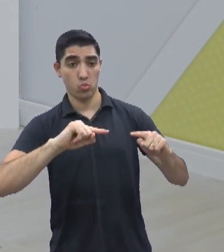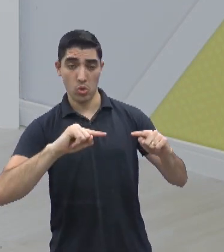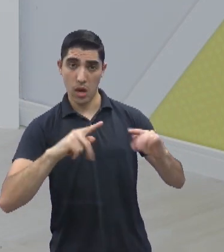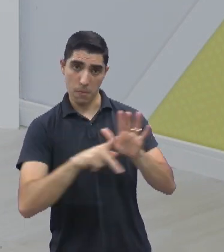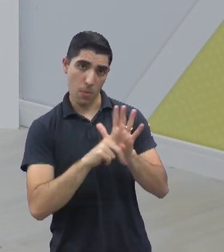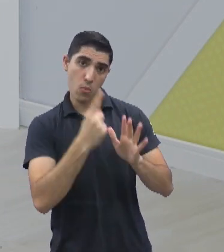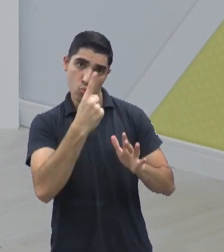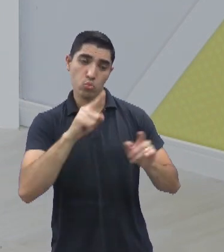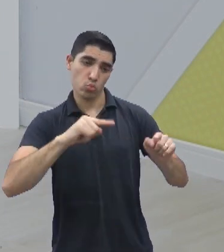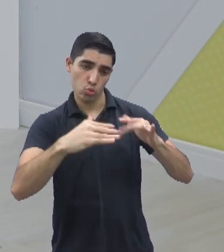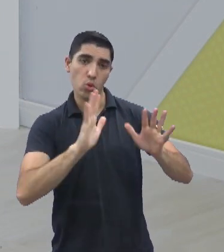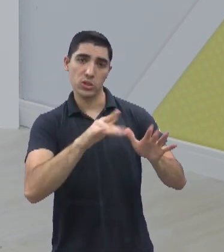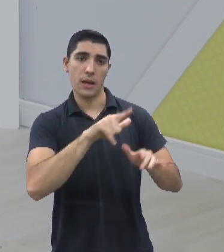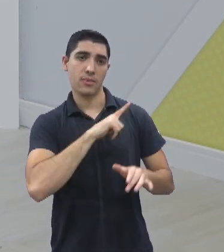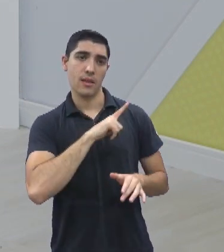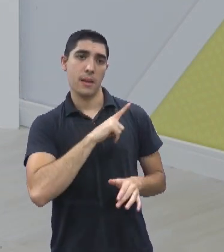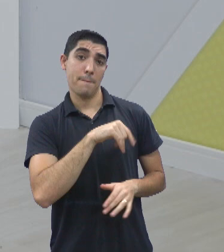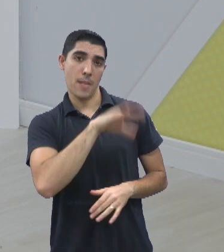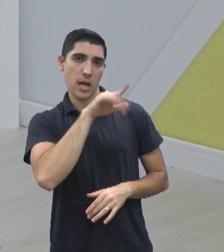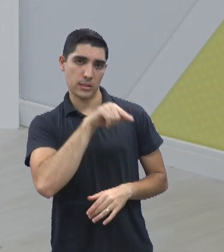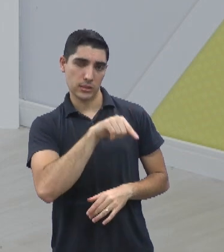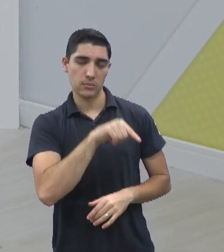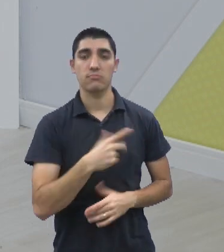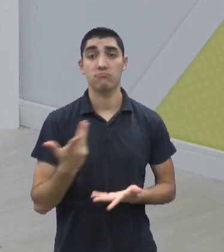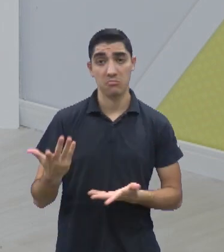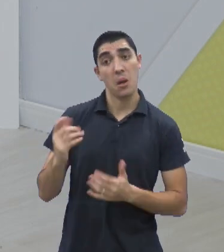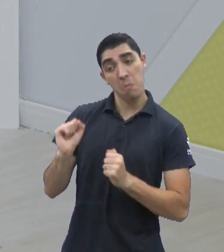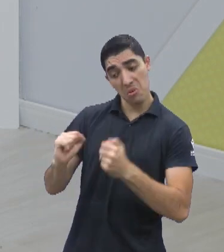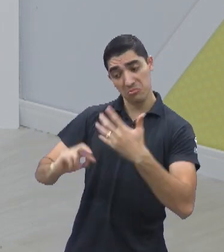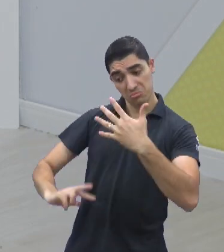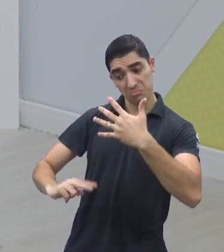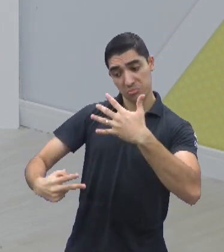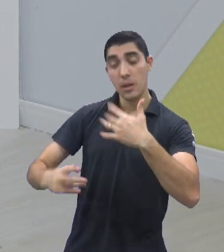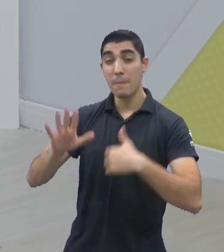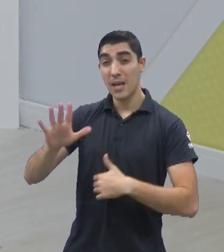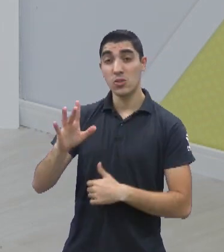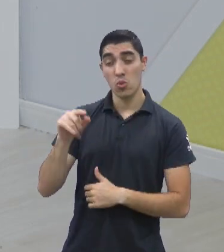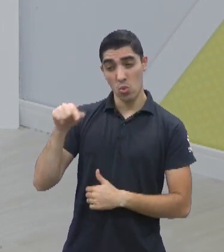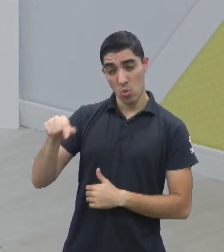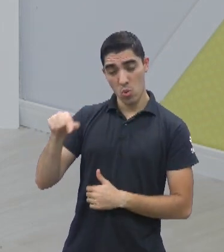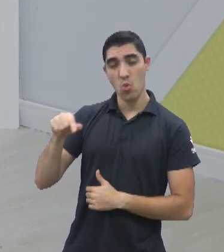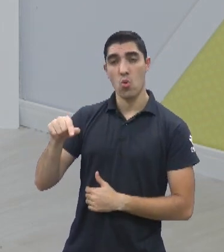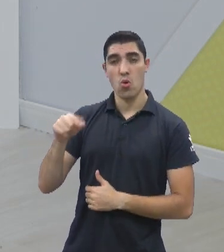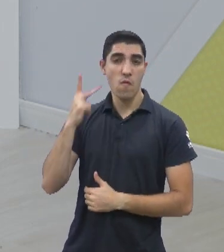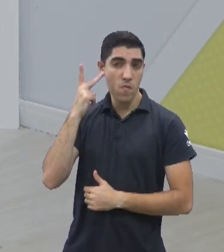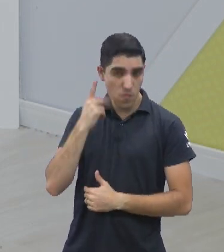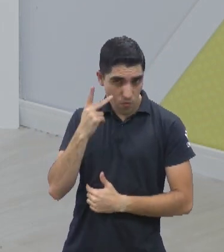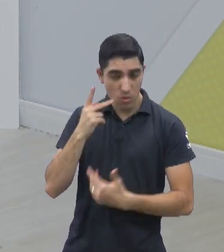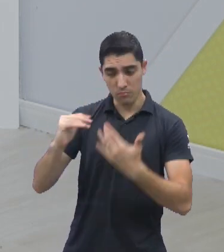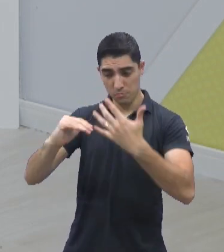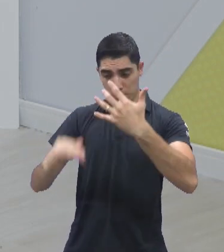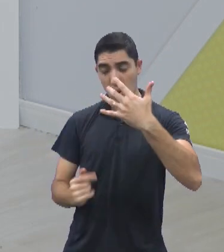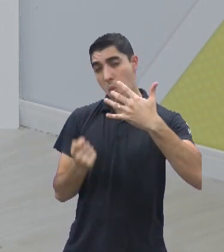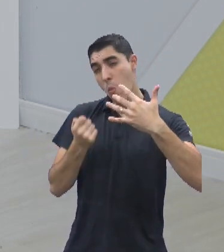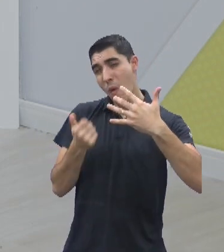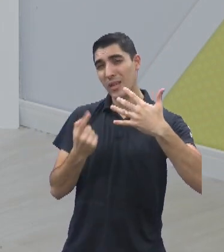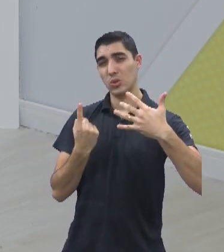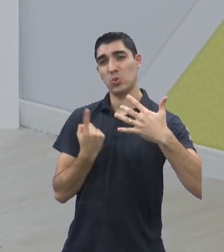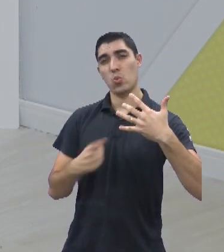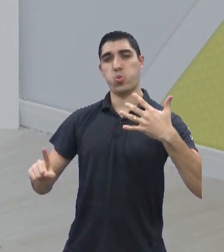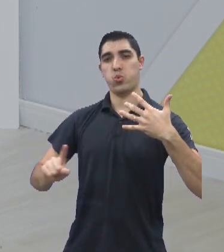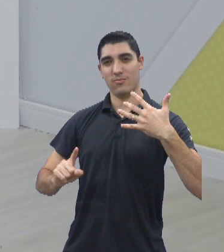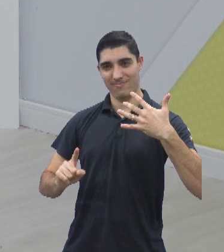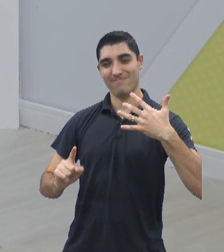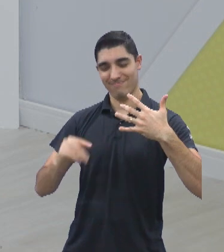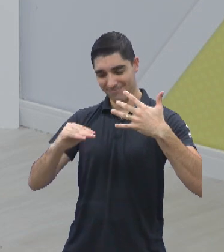aí passar o Fortaleza, mas acontece que o Fortaleza é um dos últimos colocados, né? Junto com o Caxias do Sul aí, o São